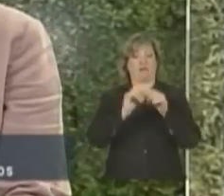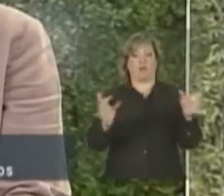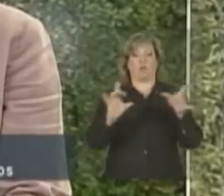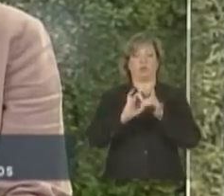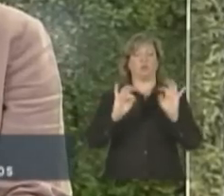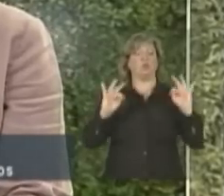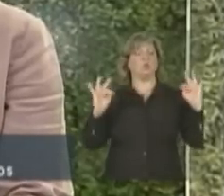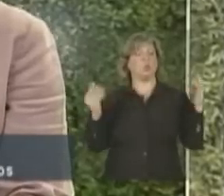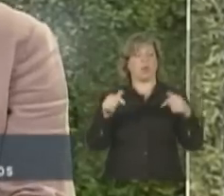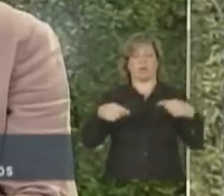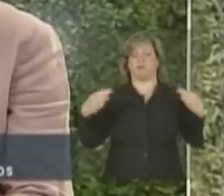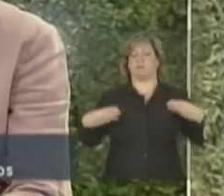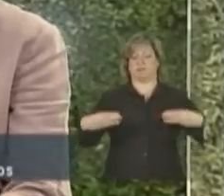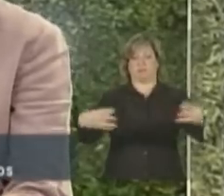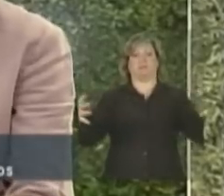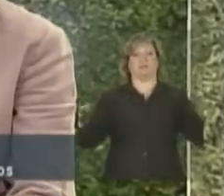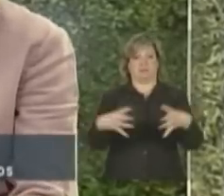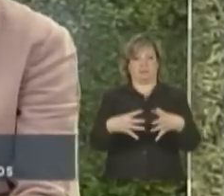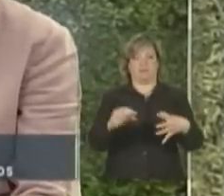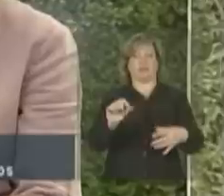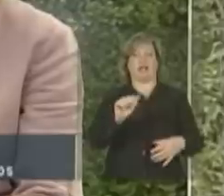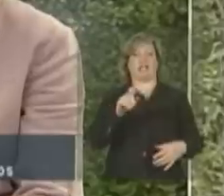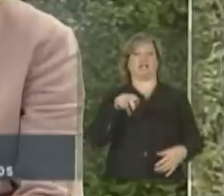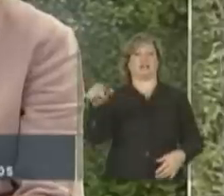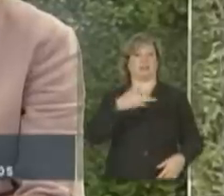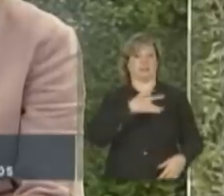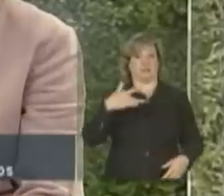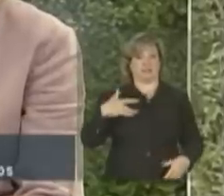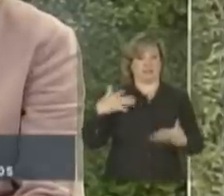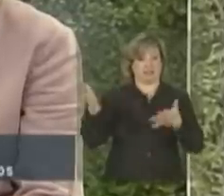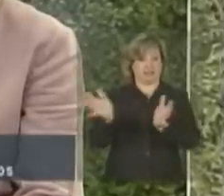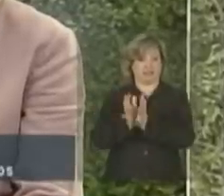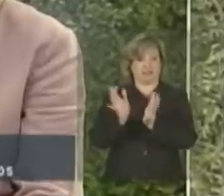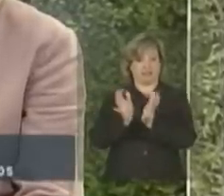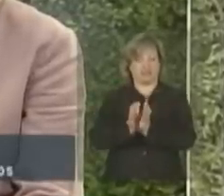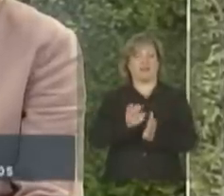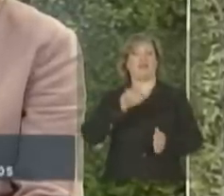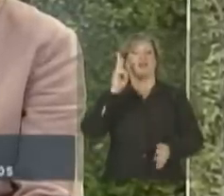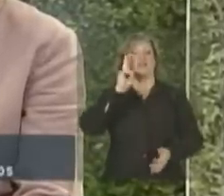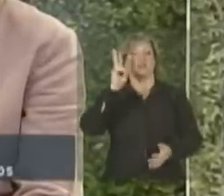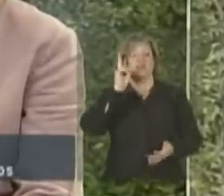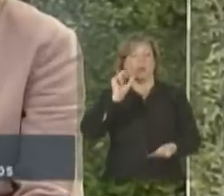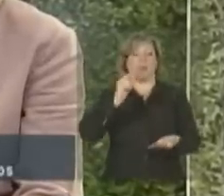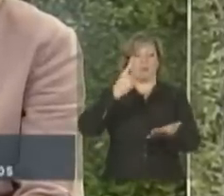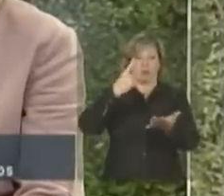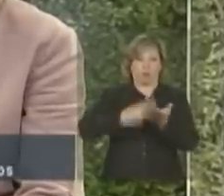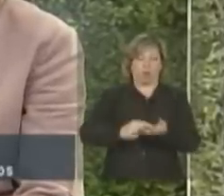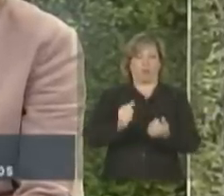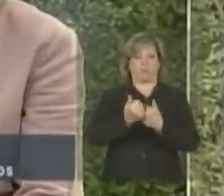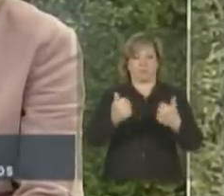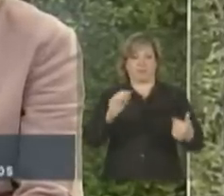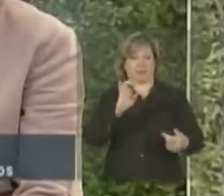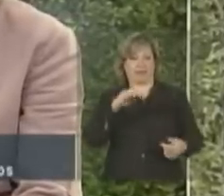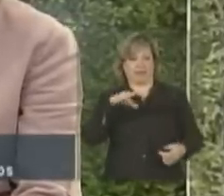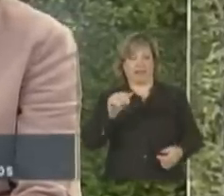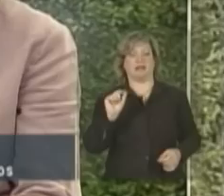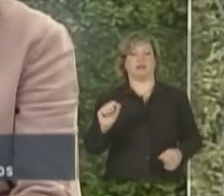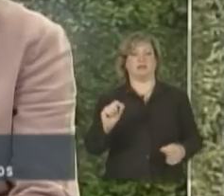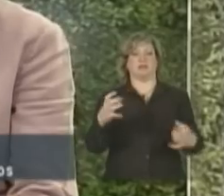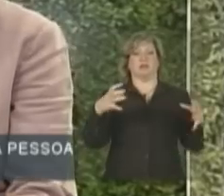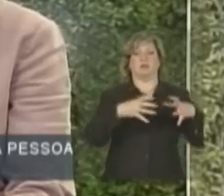essas pastas. Na agenda do ministro Alexandre Padilha, destacar o acordo de cooperação técnica com